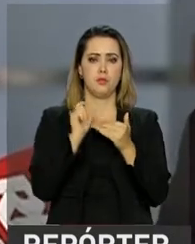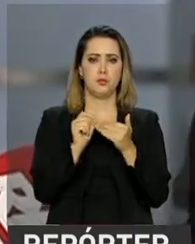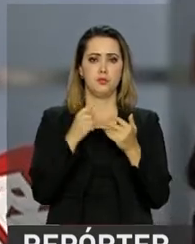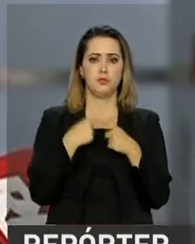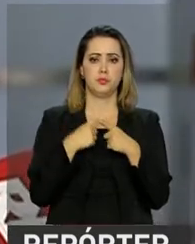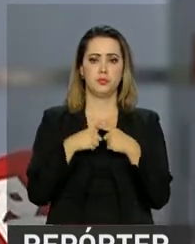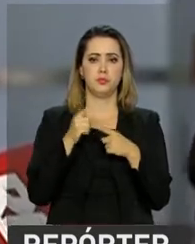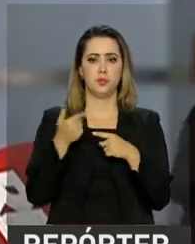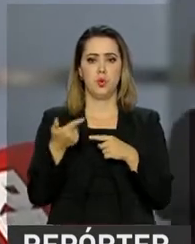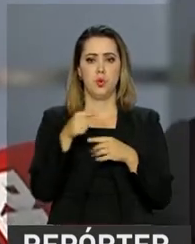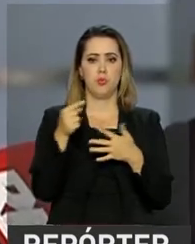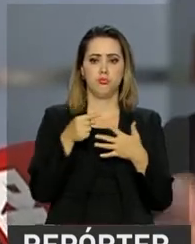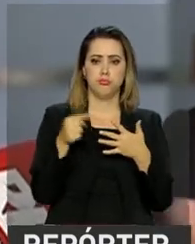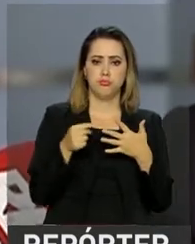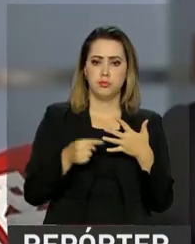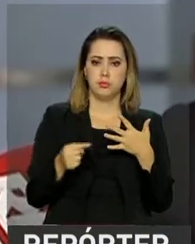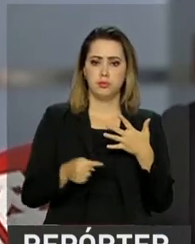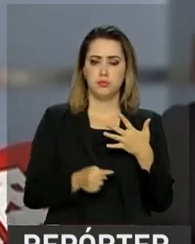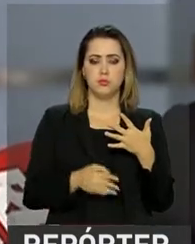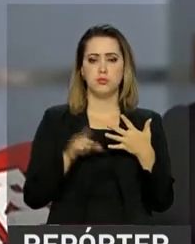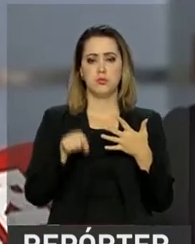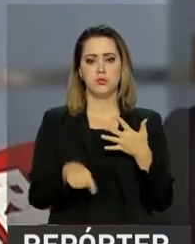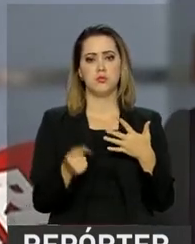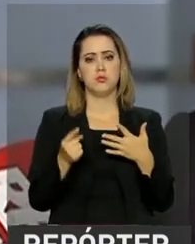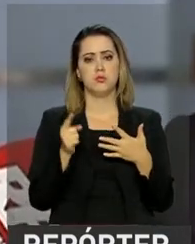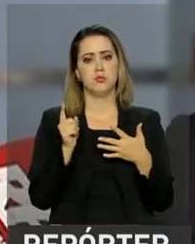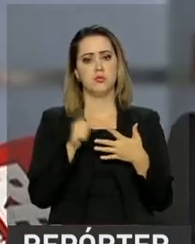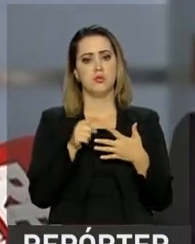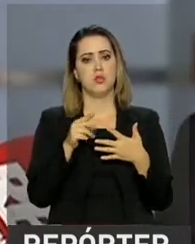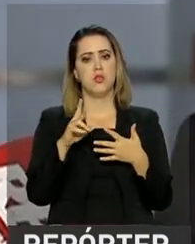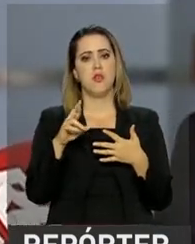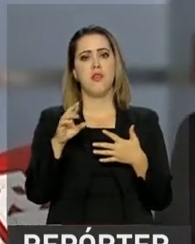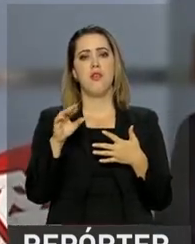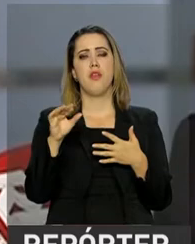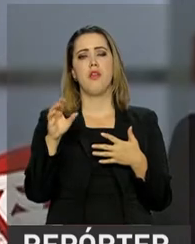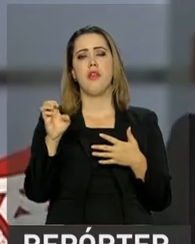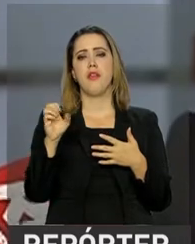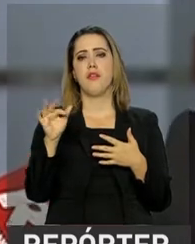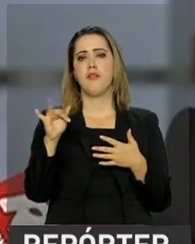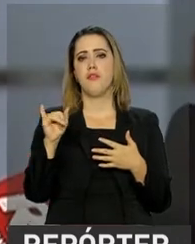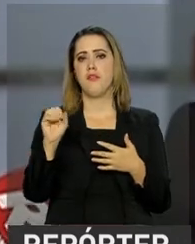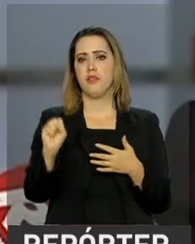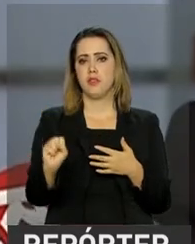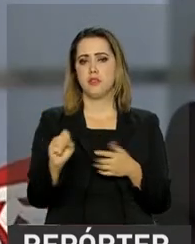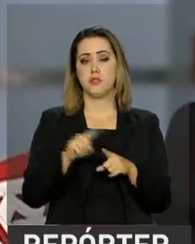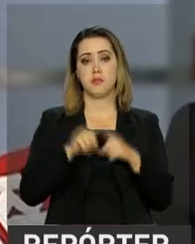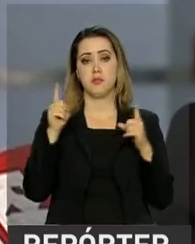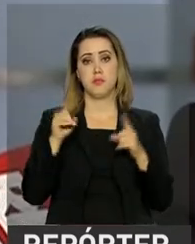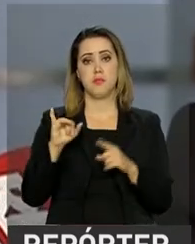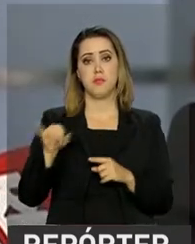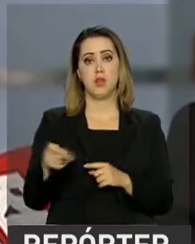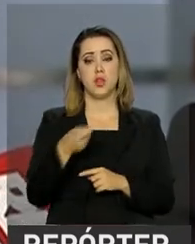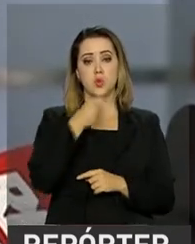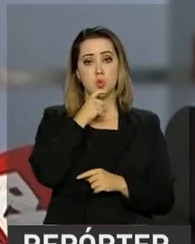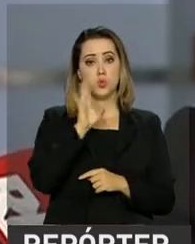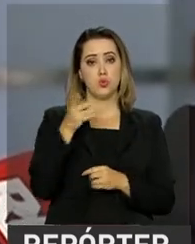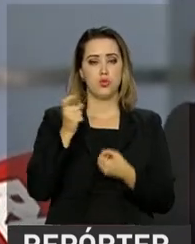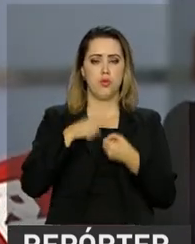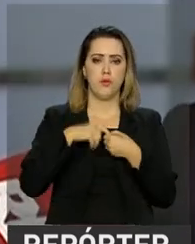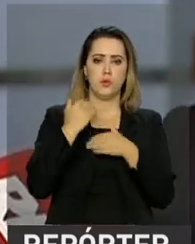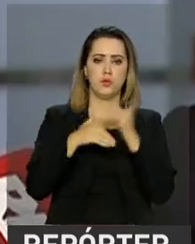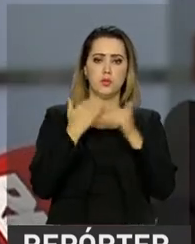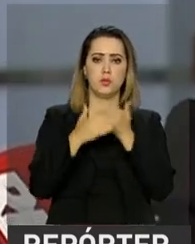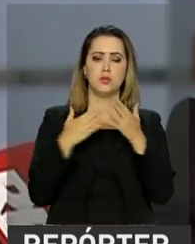função disso. Tem algumas outras questões também referentes ao refis, mas a arrecadação em junho já retomou um